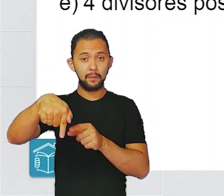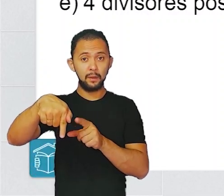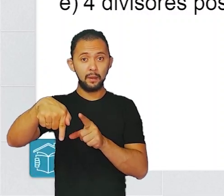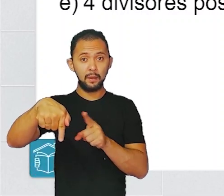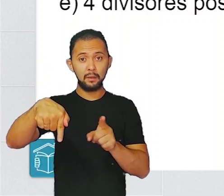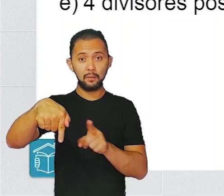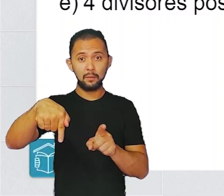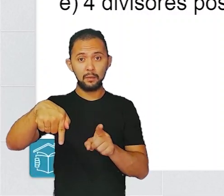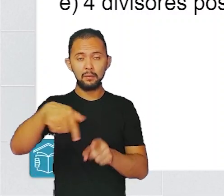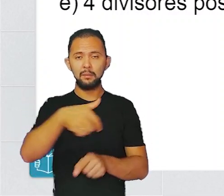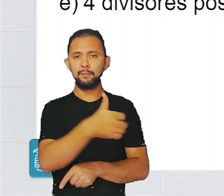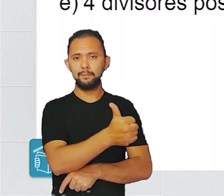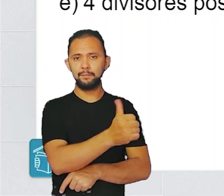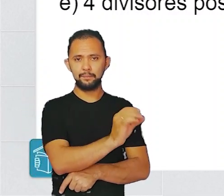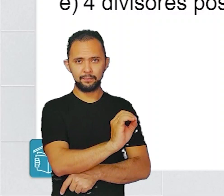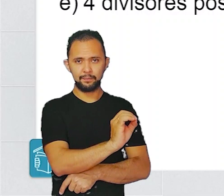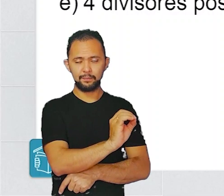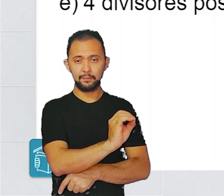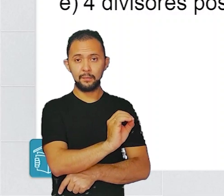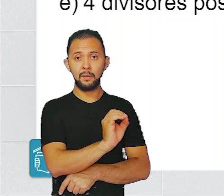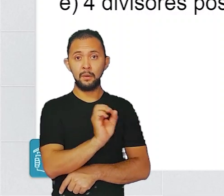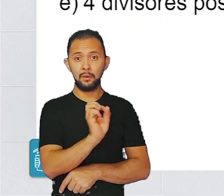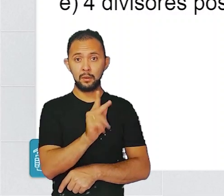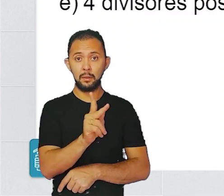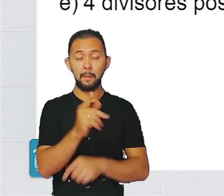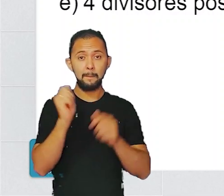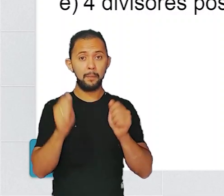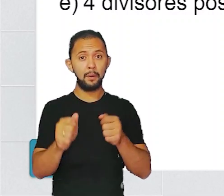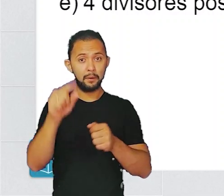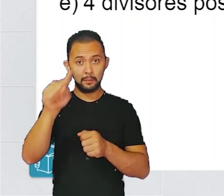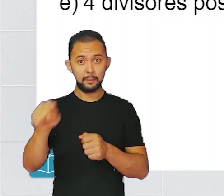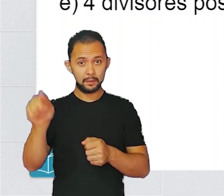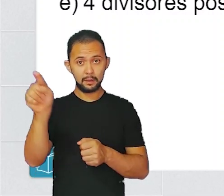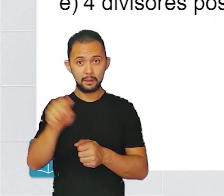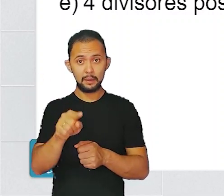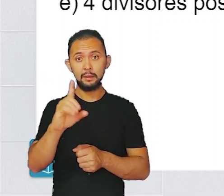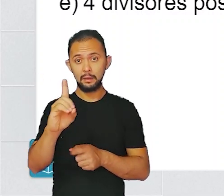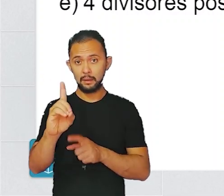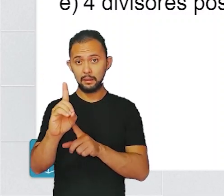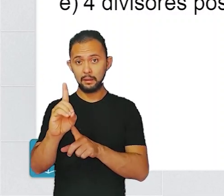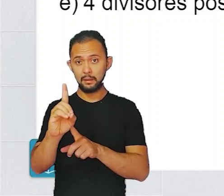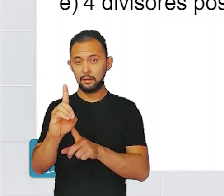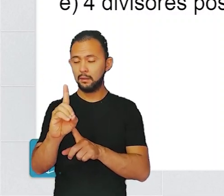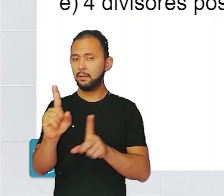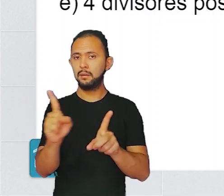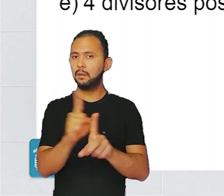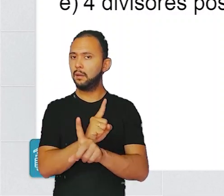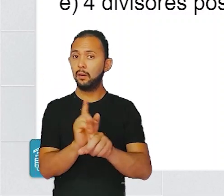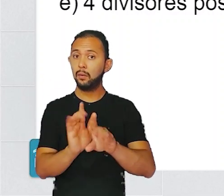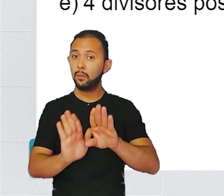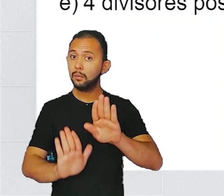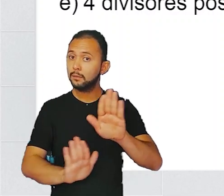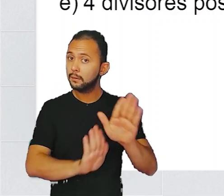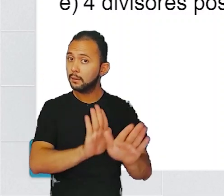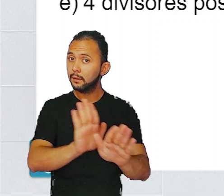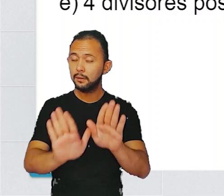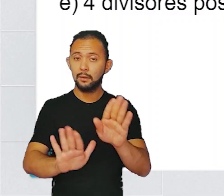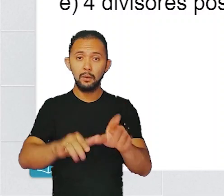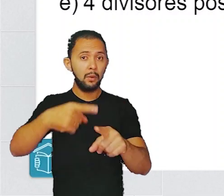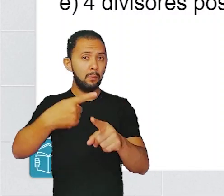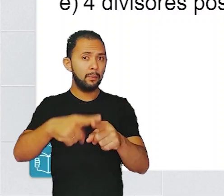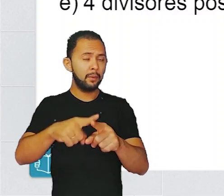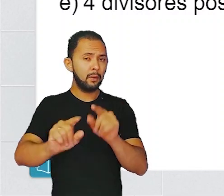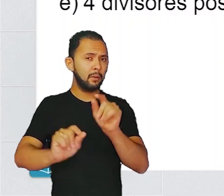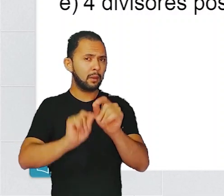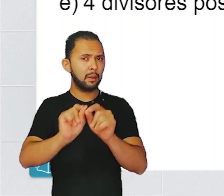a 10. Professor, posso marcar a letra D? Não. Cuidado, cuidado. O que é que a gente